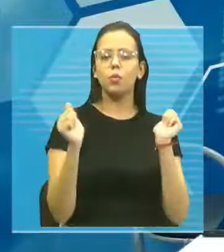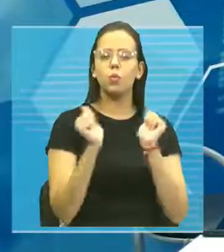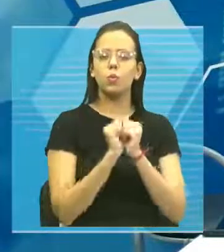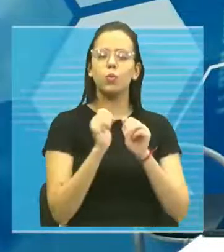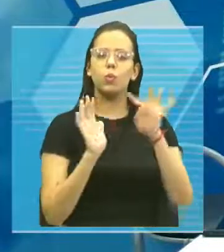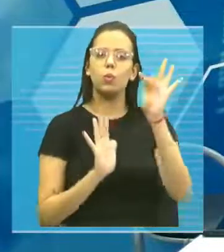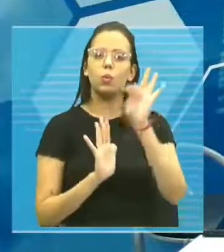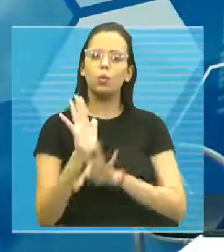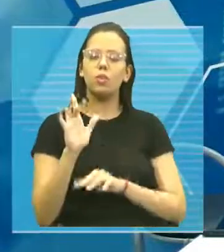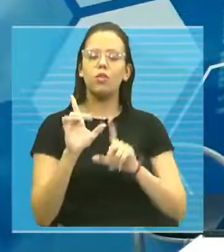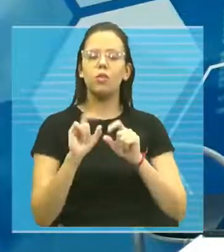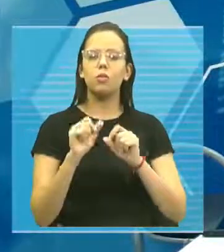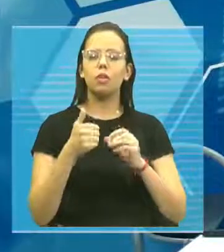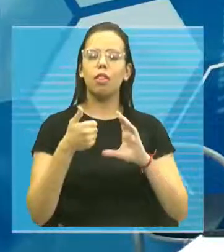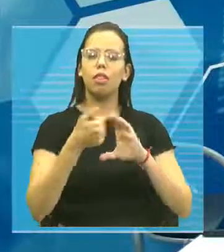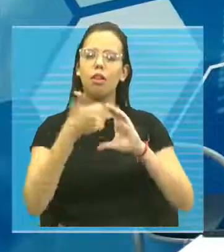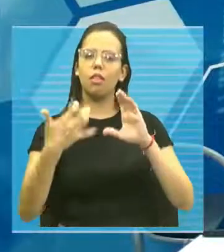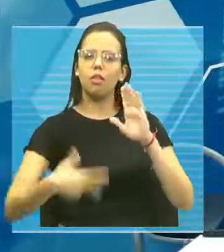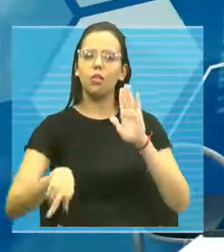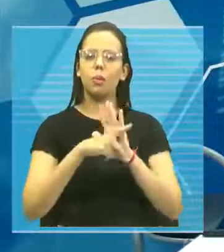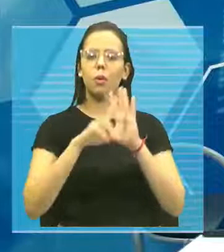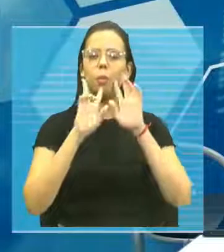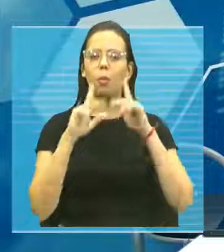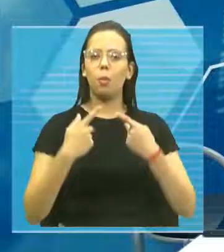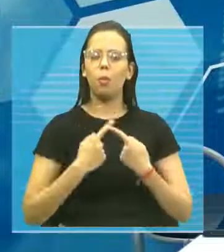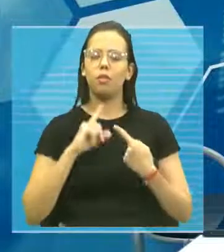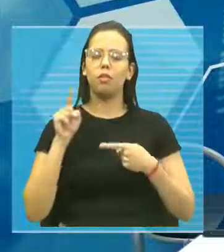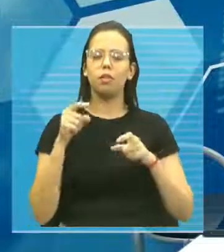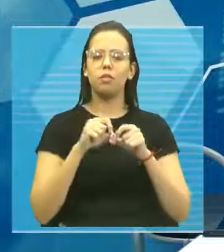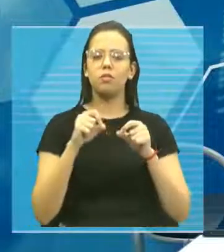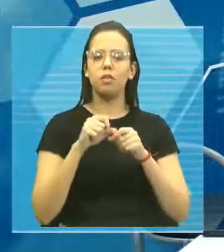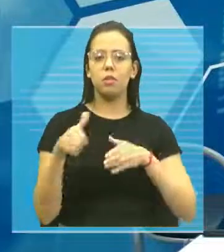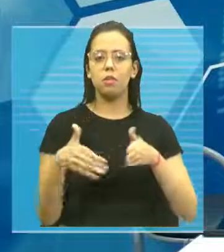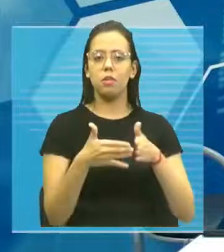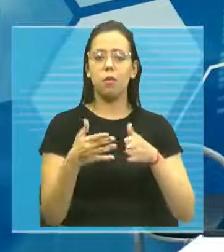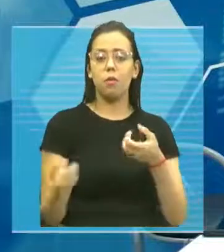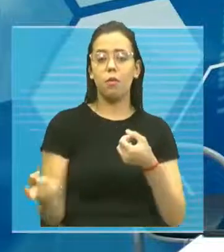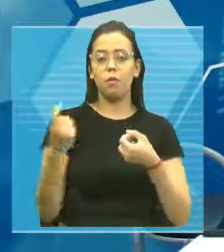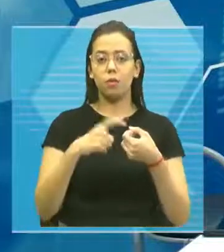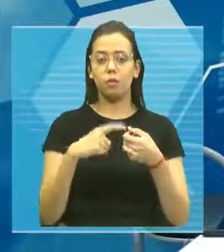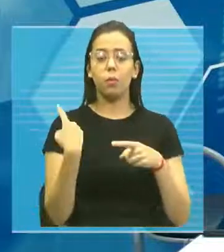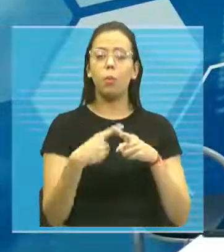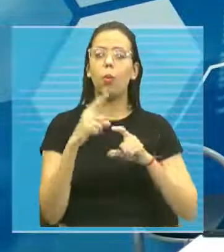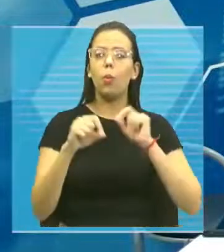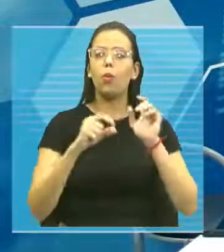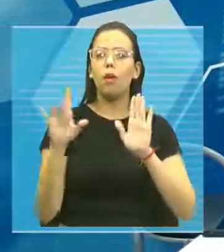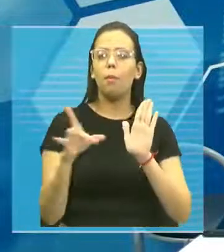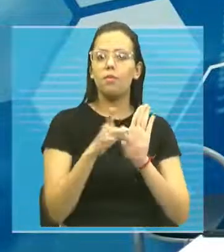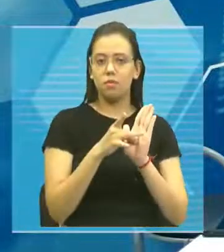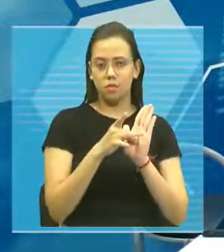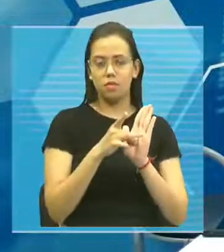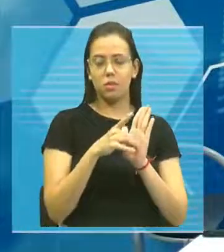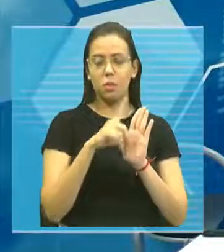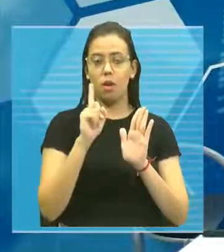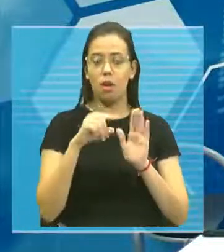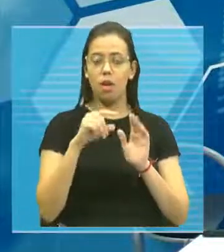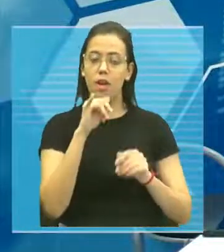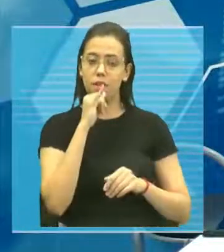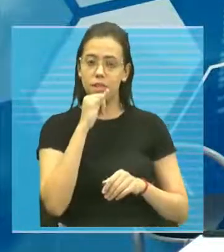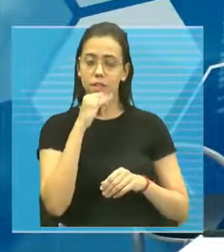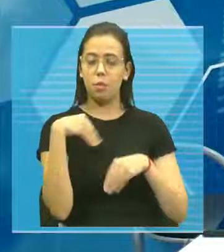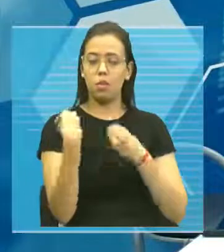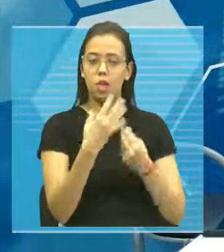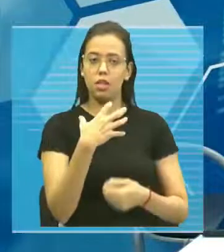textos que coisas ficam homem nós fizemos um caminho reverso porque o que é que é a personificação é você